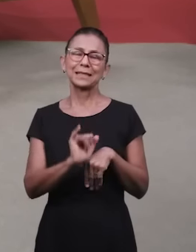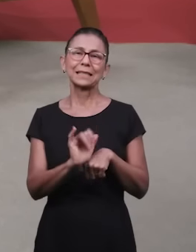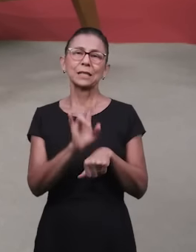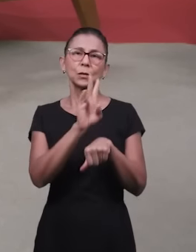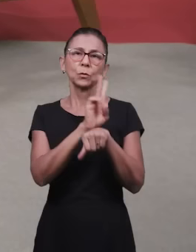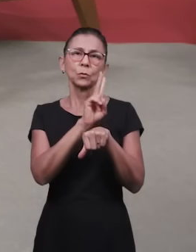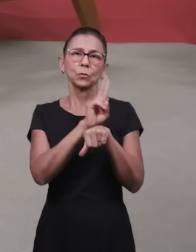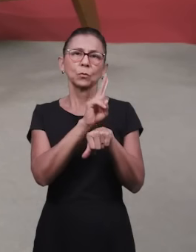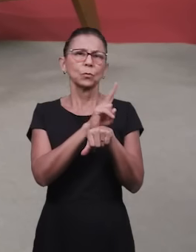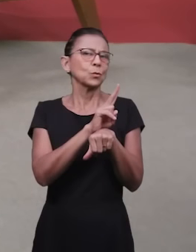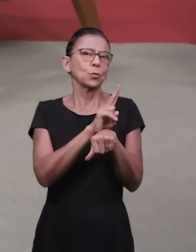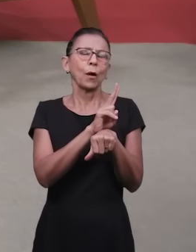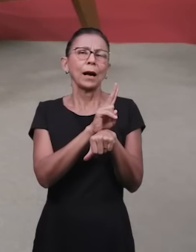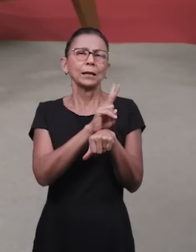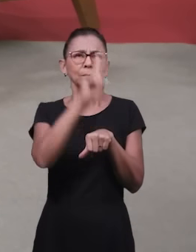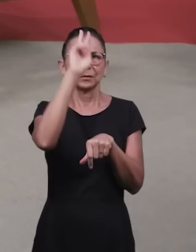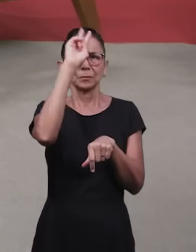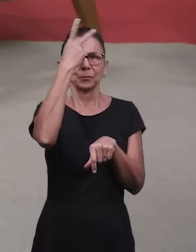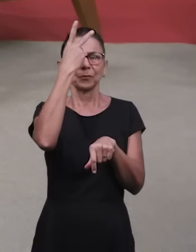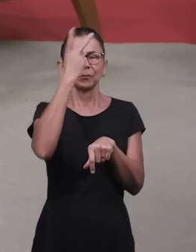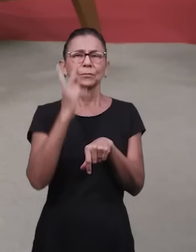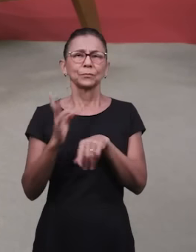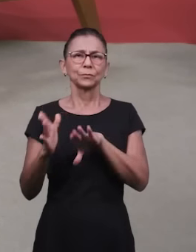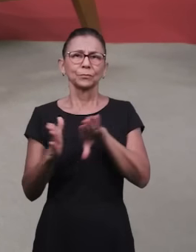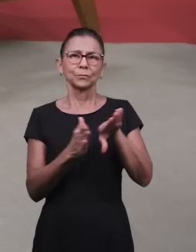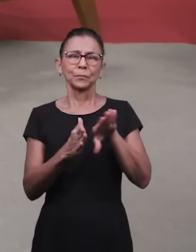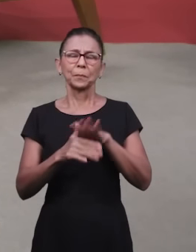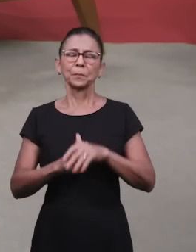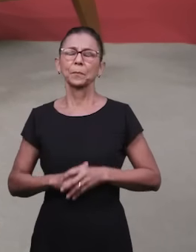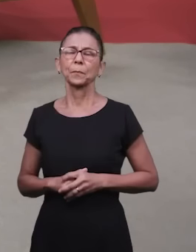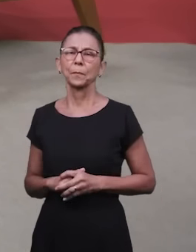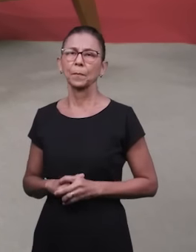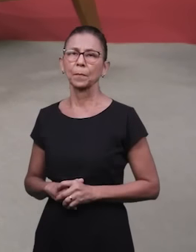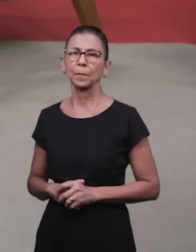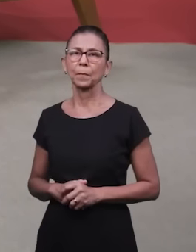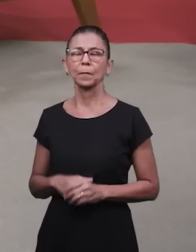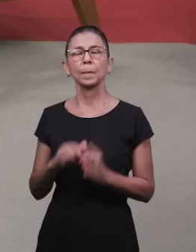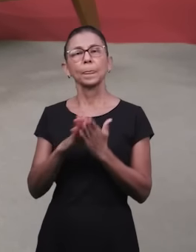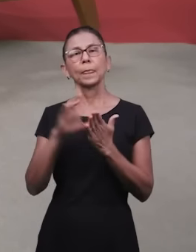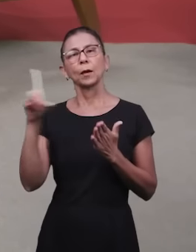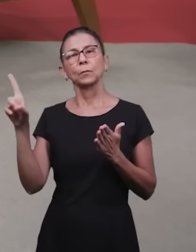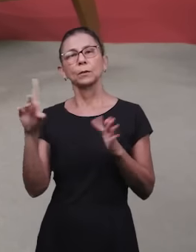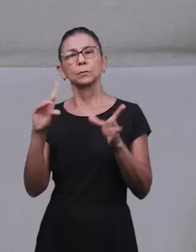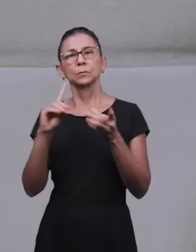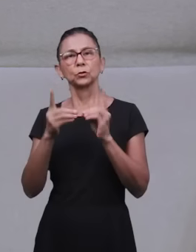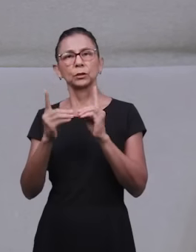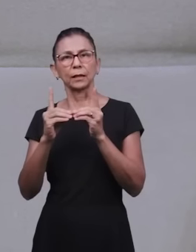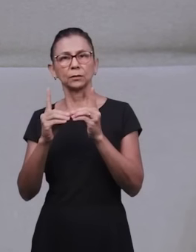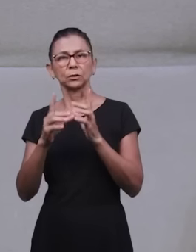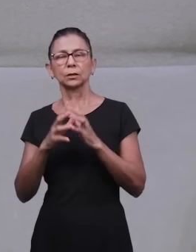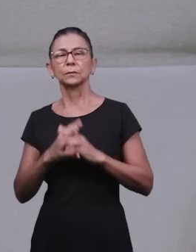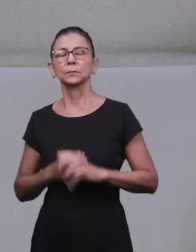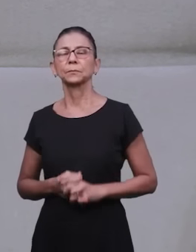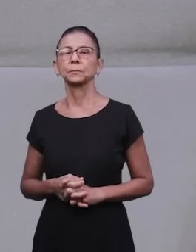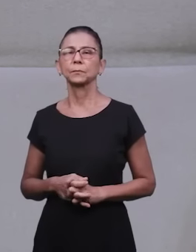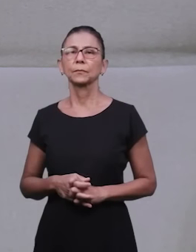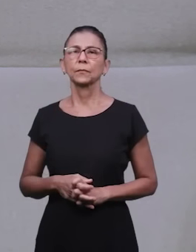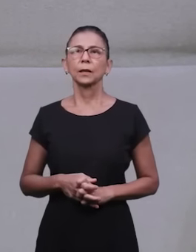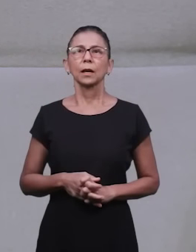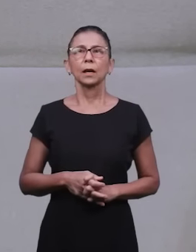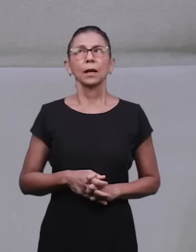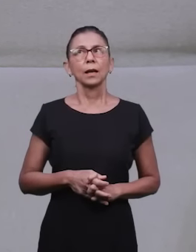a Bíblia é muito didática, por incrível que pareça. Apesar de ser um